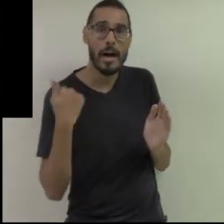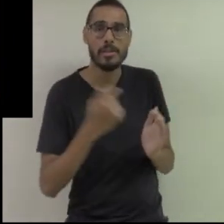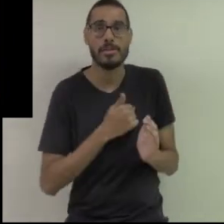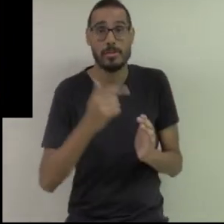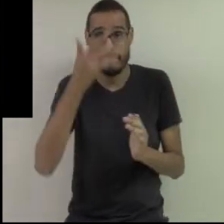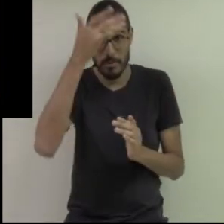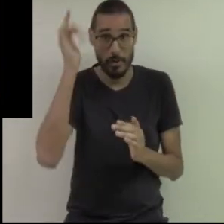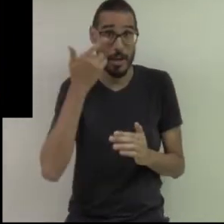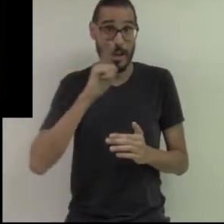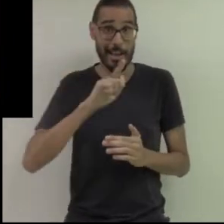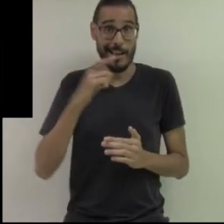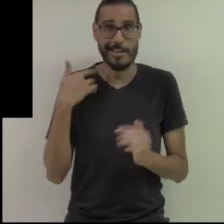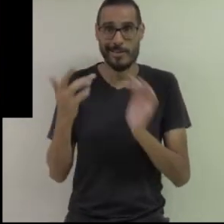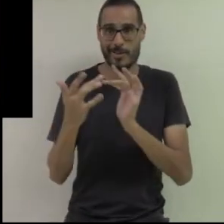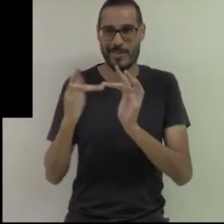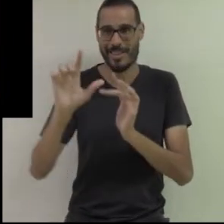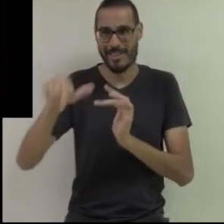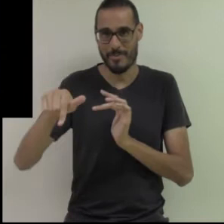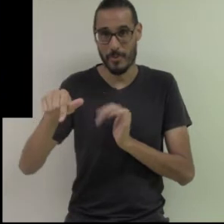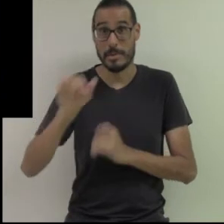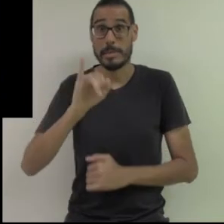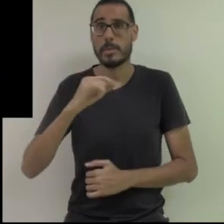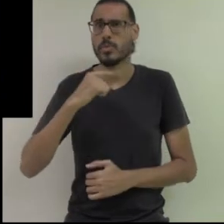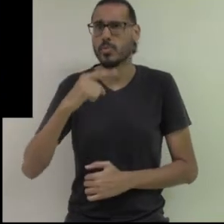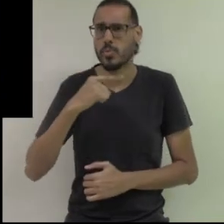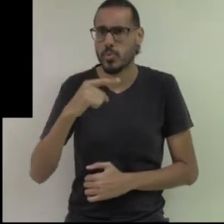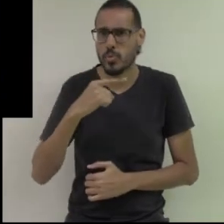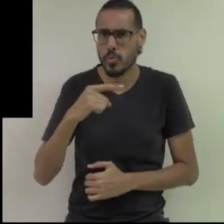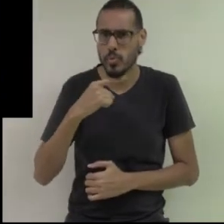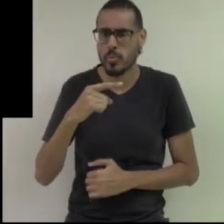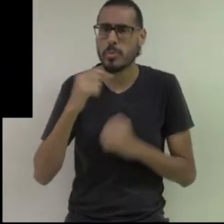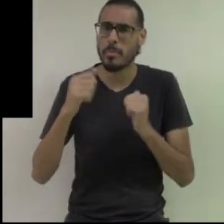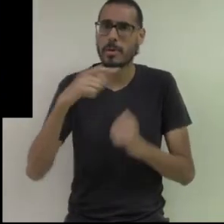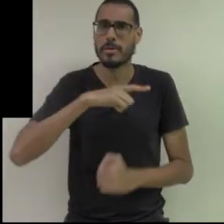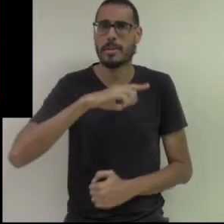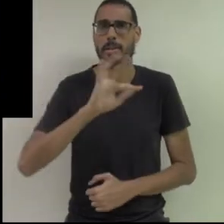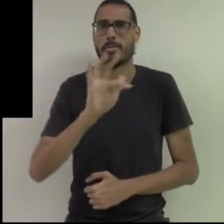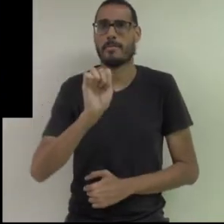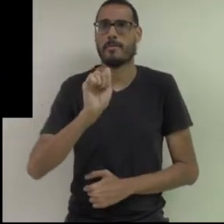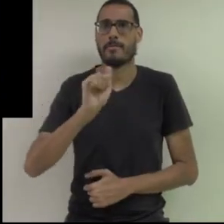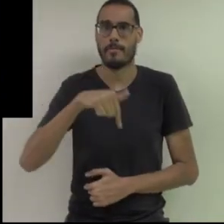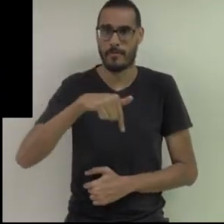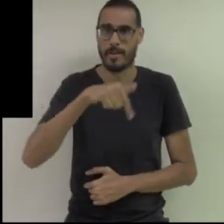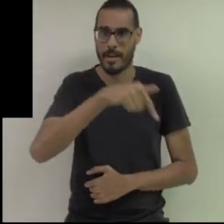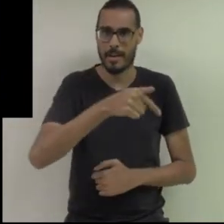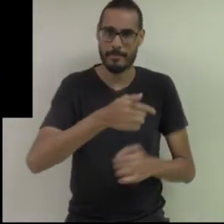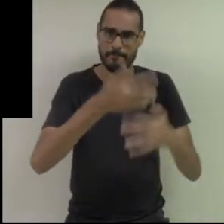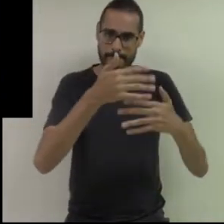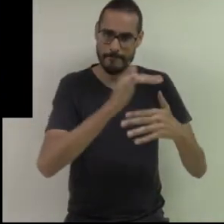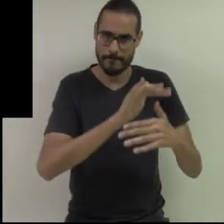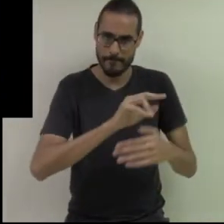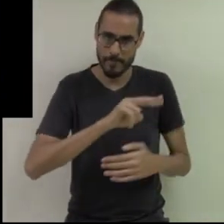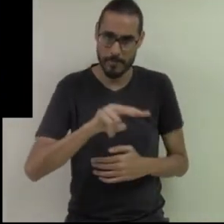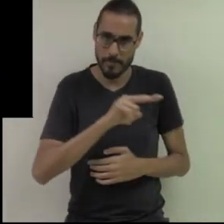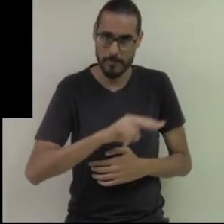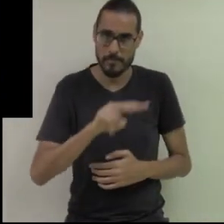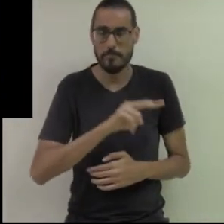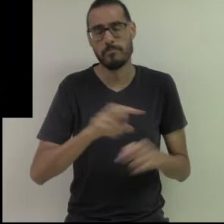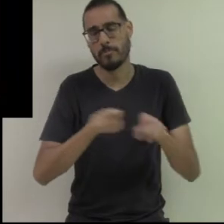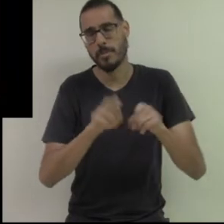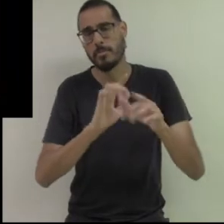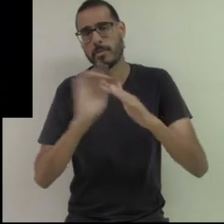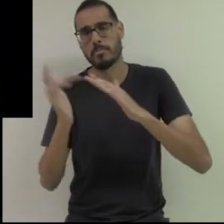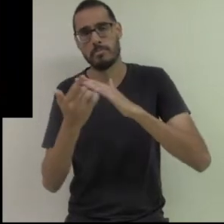ganhadores. Por fim, quaisquer dúvidas, solicitaremos que leiam nossa FAQ na descrição do vídeo ou nos contate pelo chat e outras